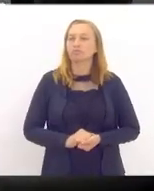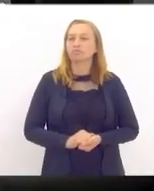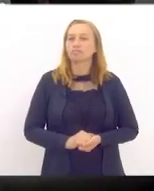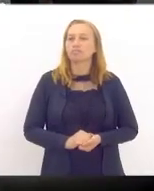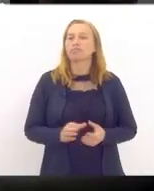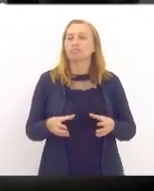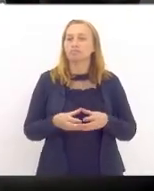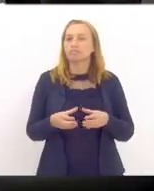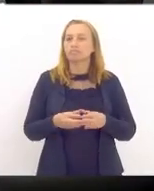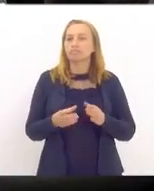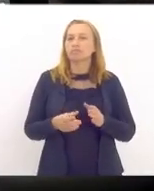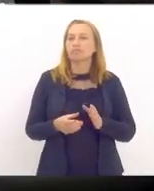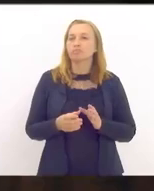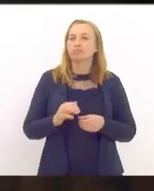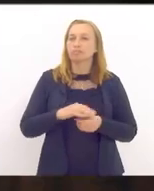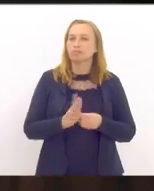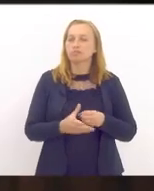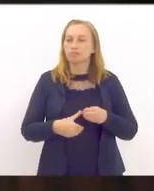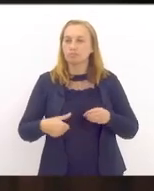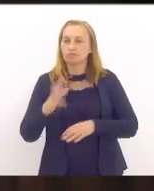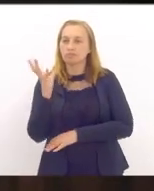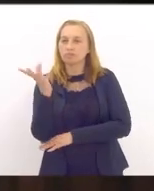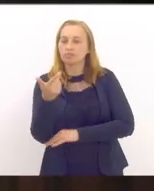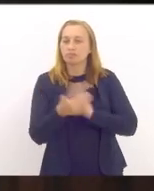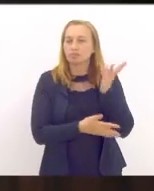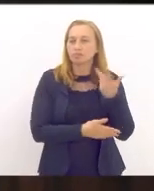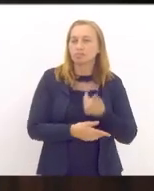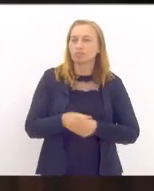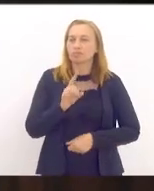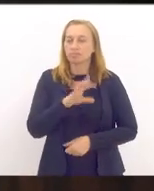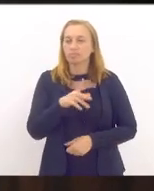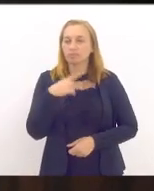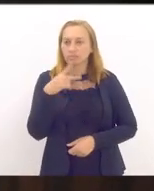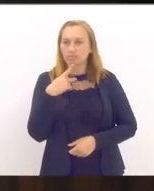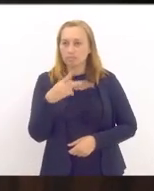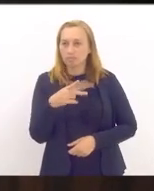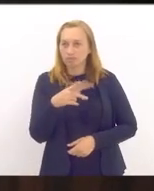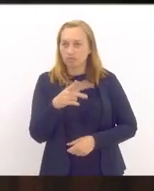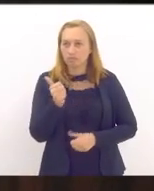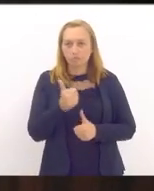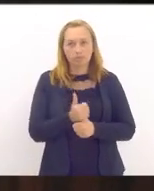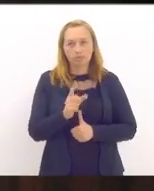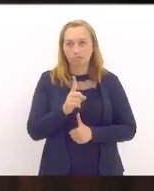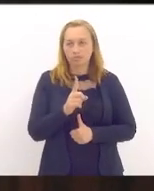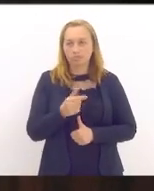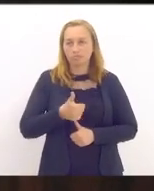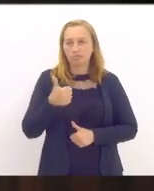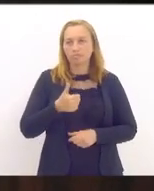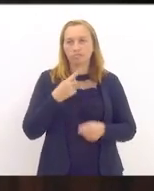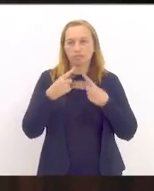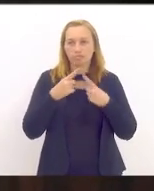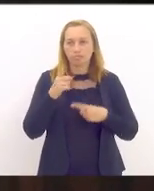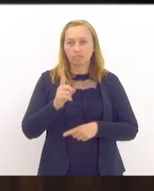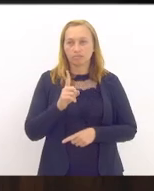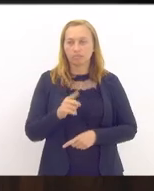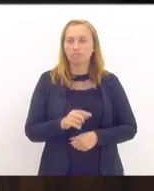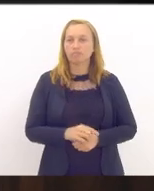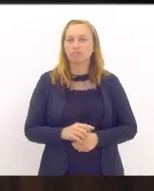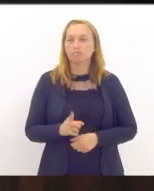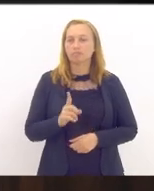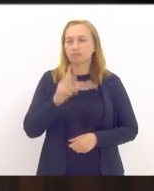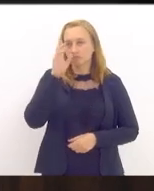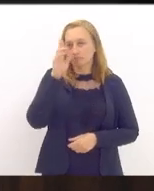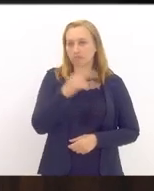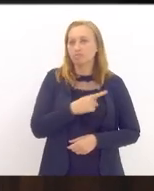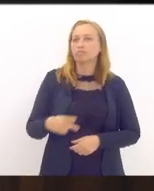pela comissão de saneamento ambiental é excelente só de aparecer não é substantivo que a primeira discussão né Não senhor presidente